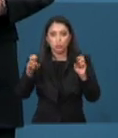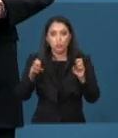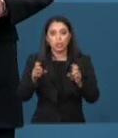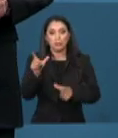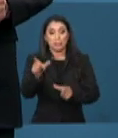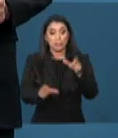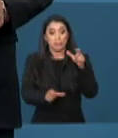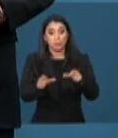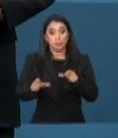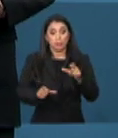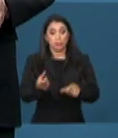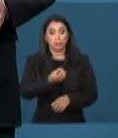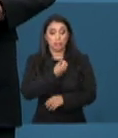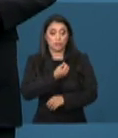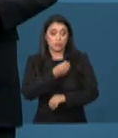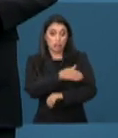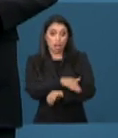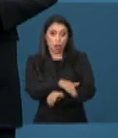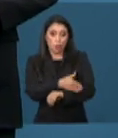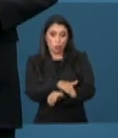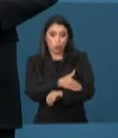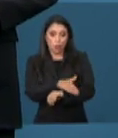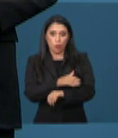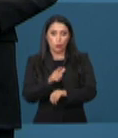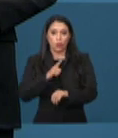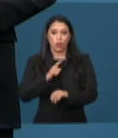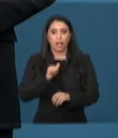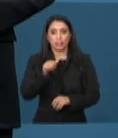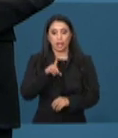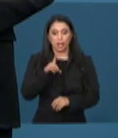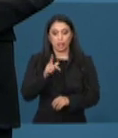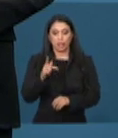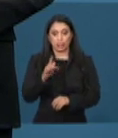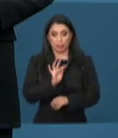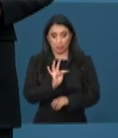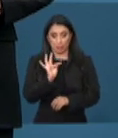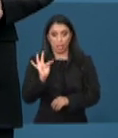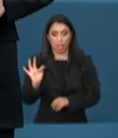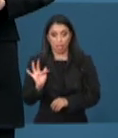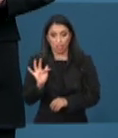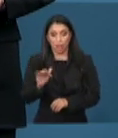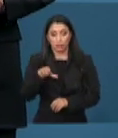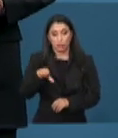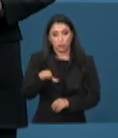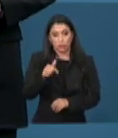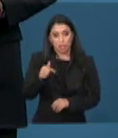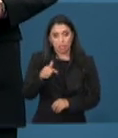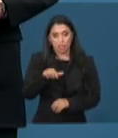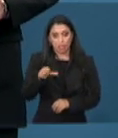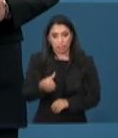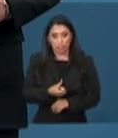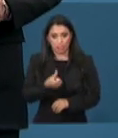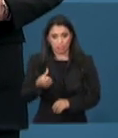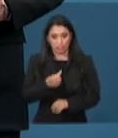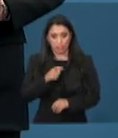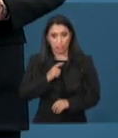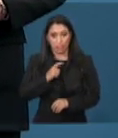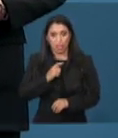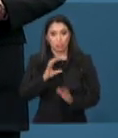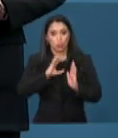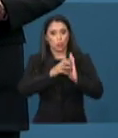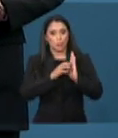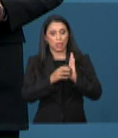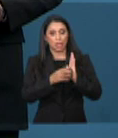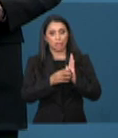em situação de rua no Brasil o tema objeto da arguição de Deus cumprimento de preceito fundamental 976 em que o partido